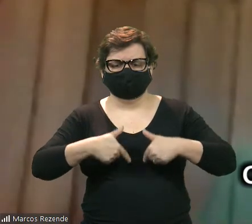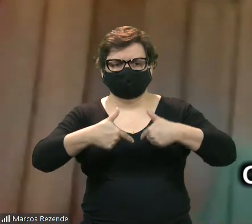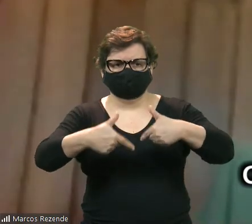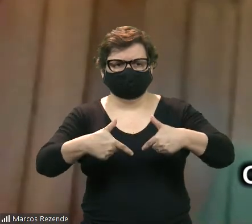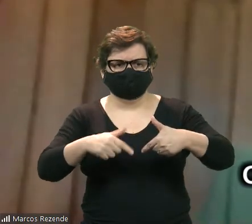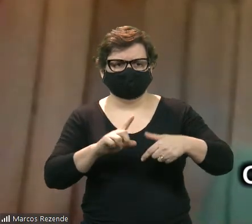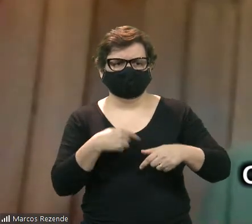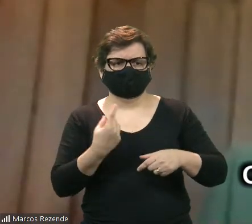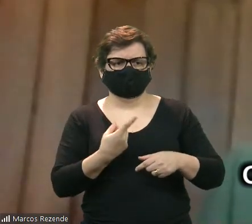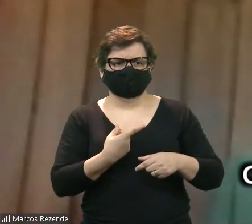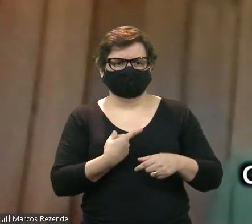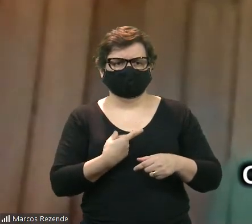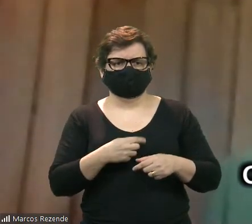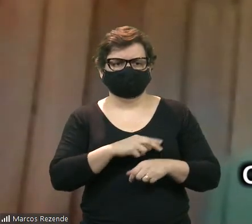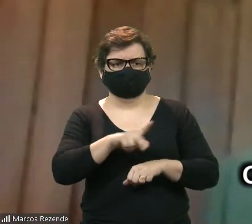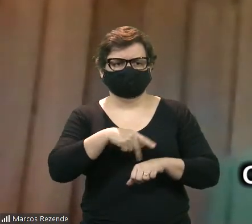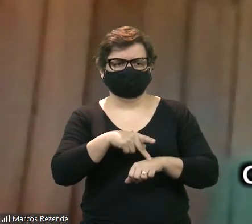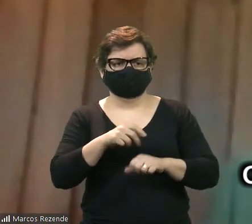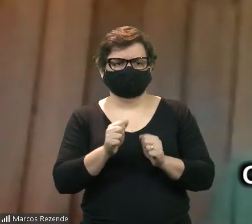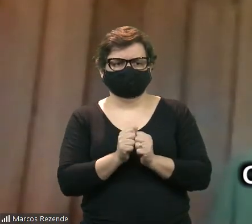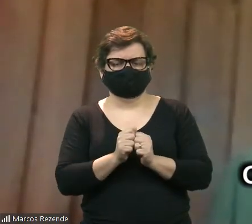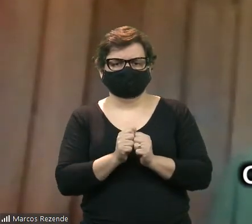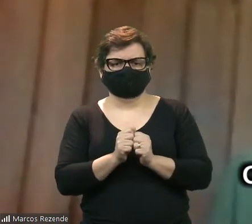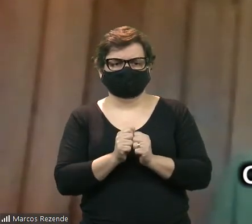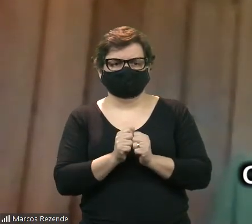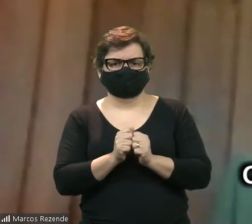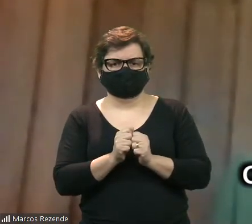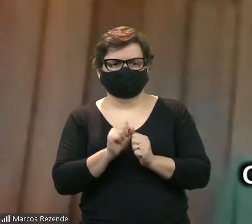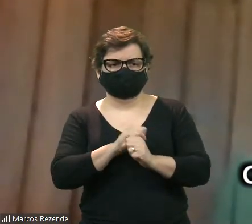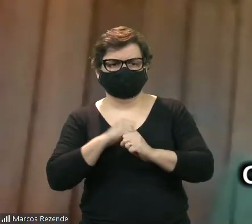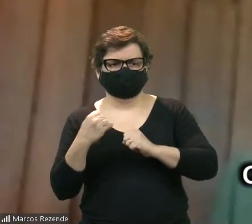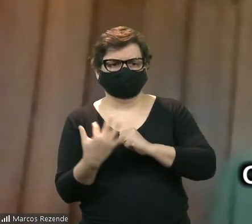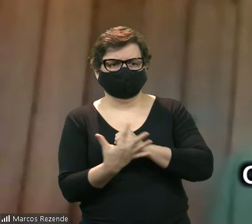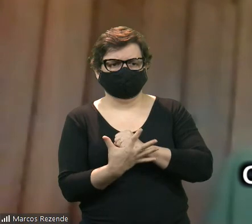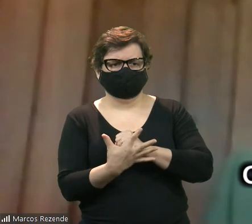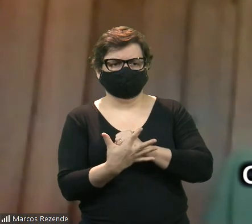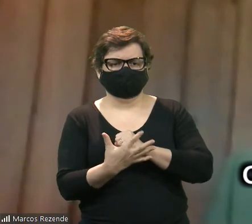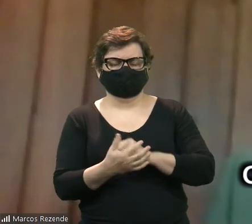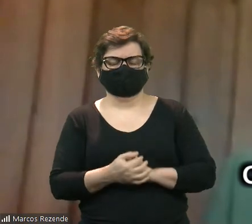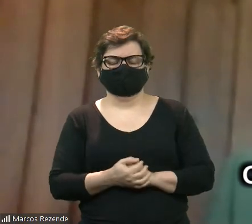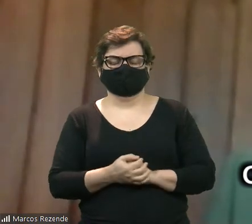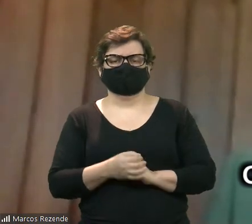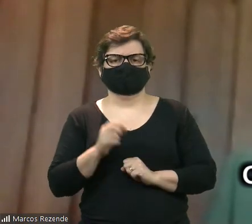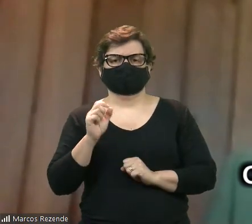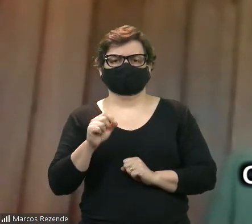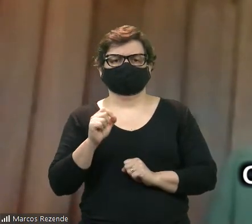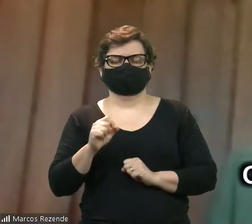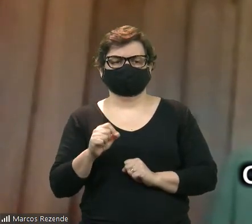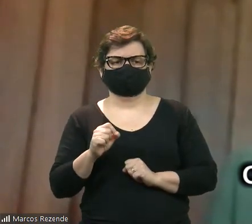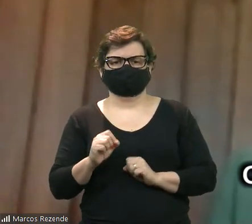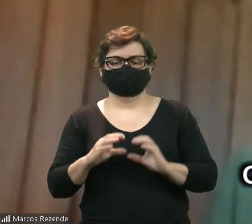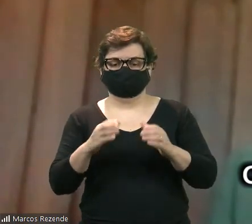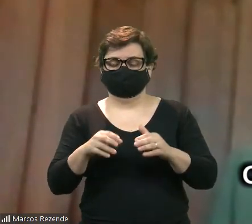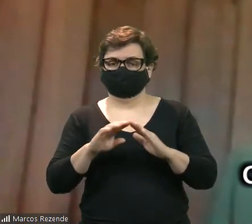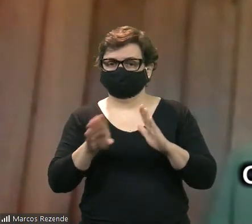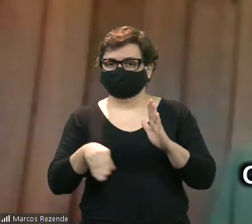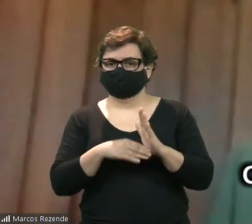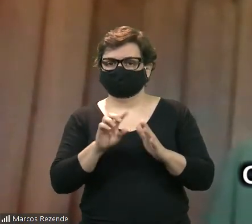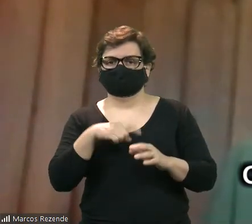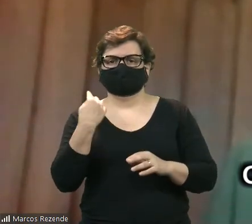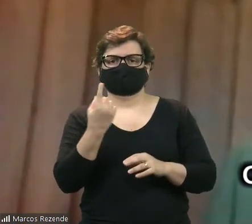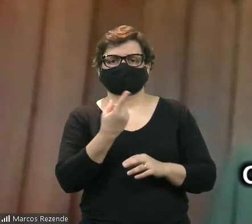no nosso país com o vírus Covid-19, que coloca a todos